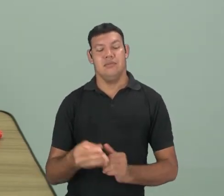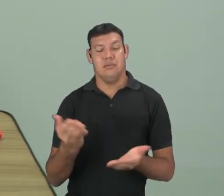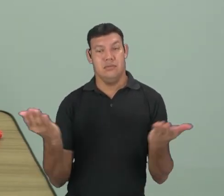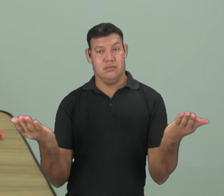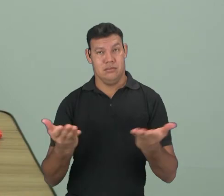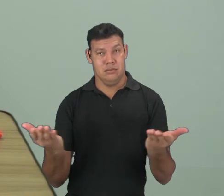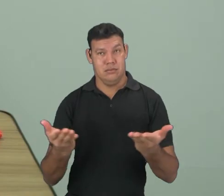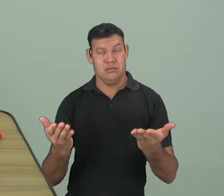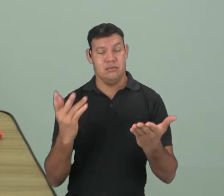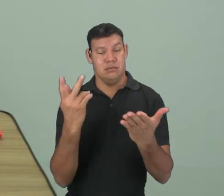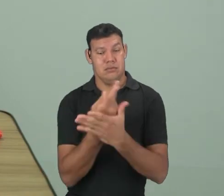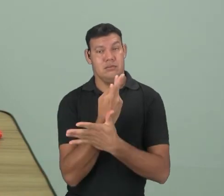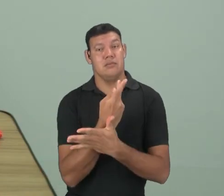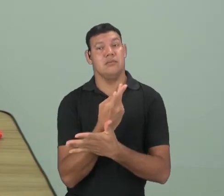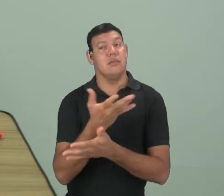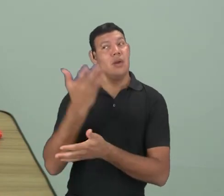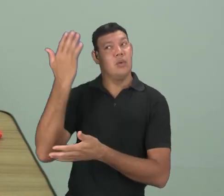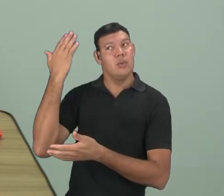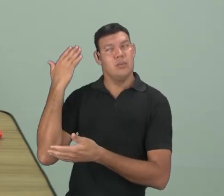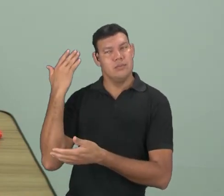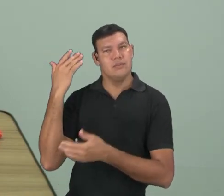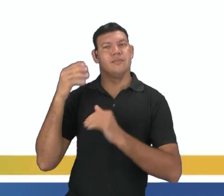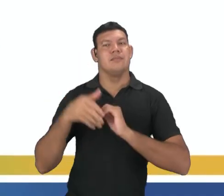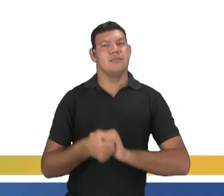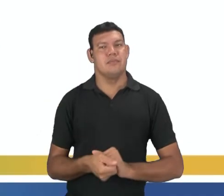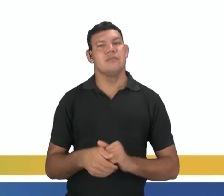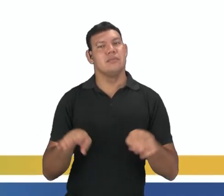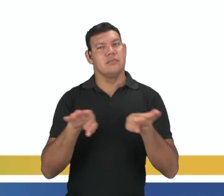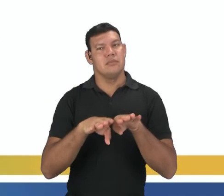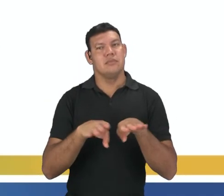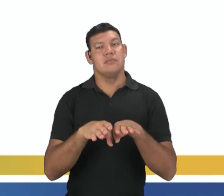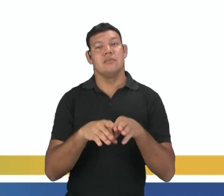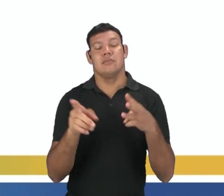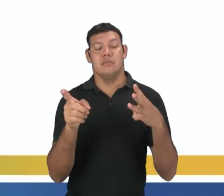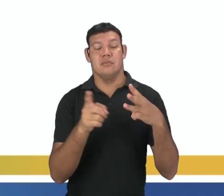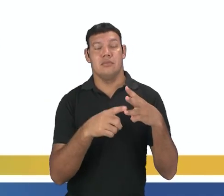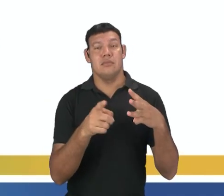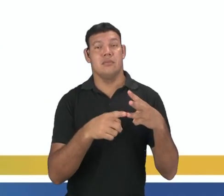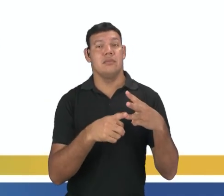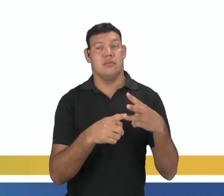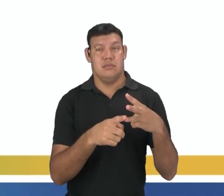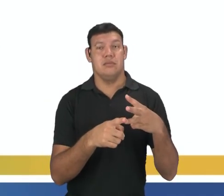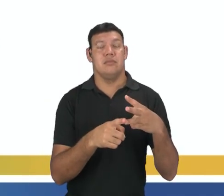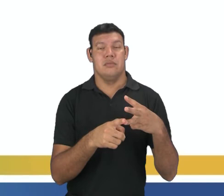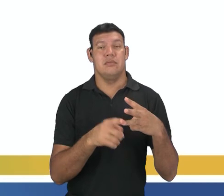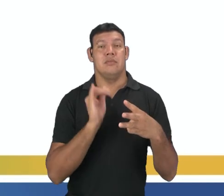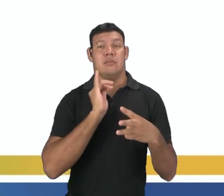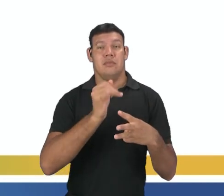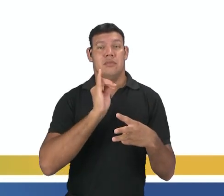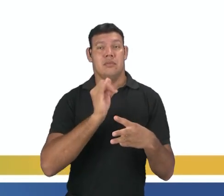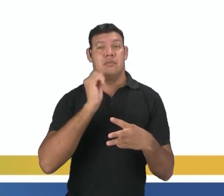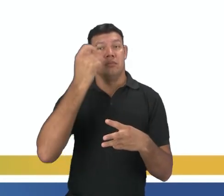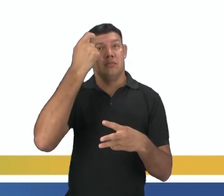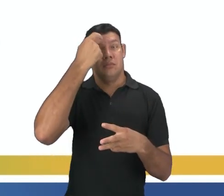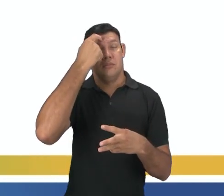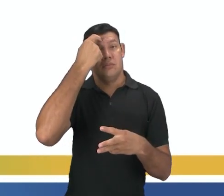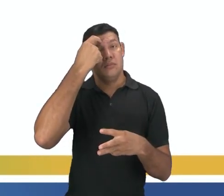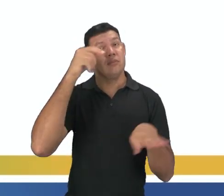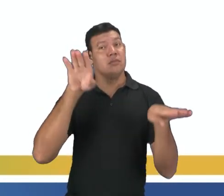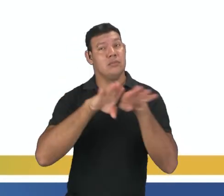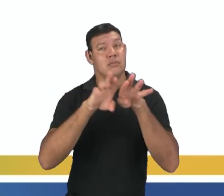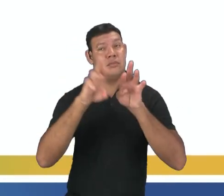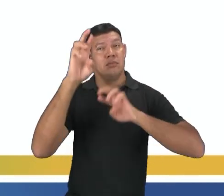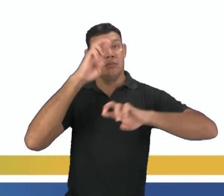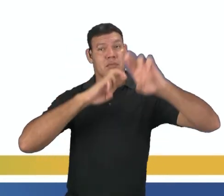presente, como o que aconteceu no passado. Esse narrador se chama de narrador onisciente. Assim como o observador,